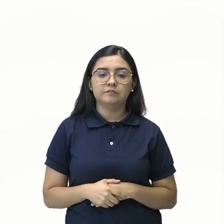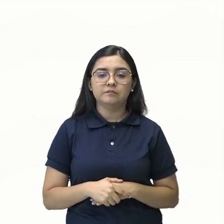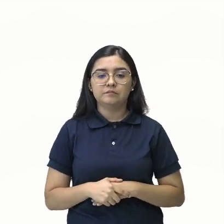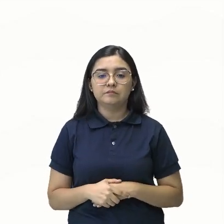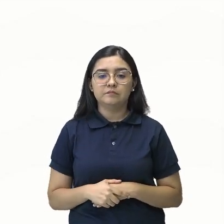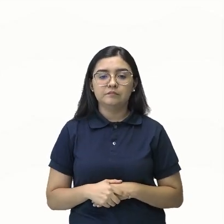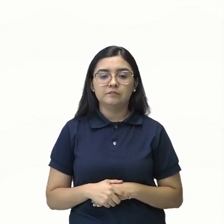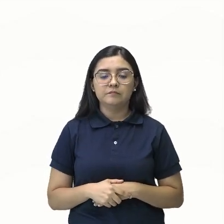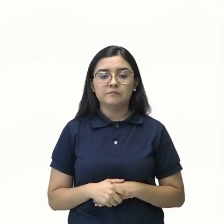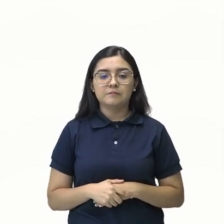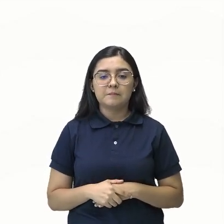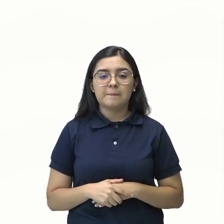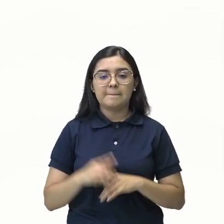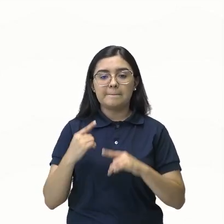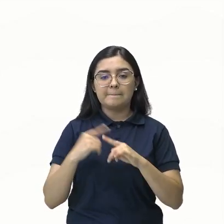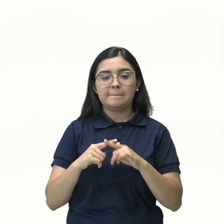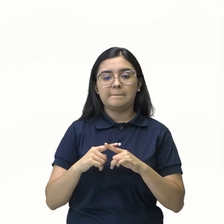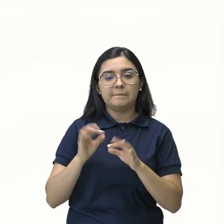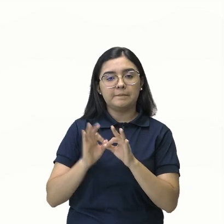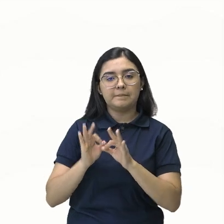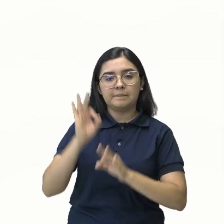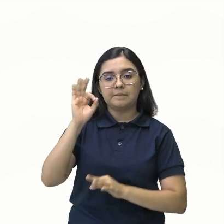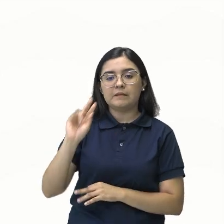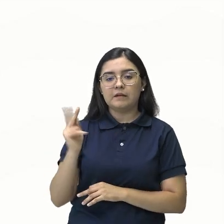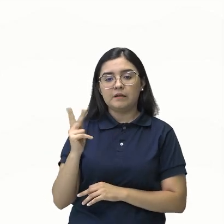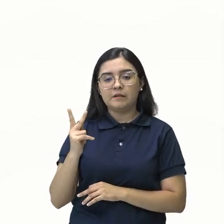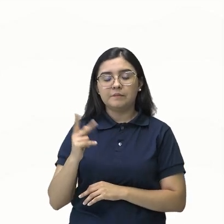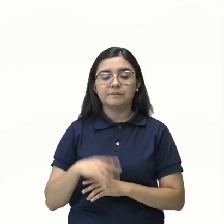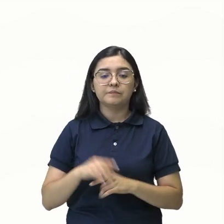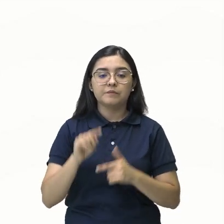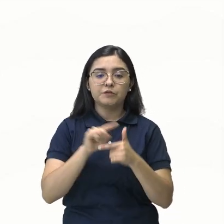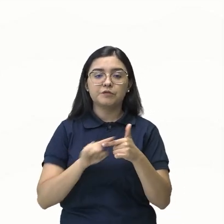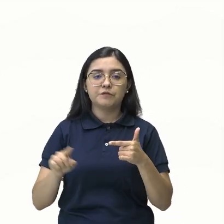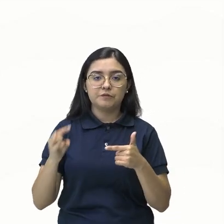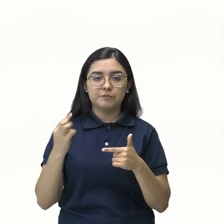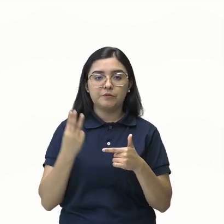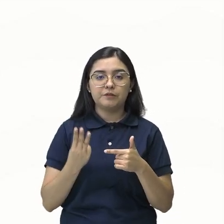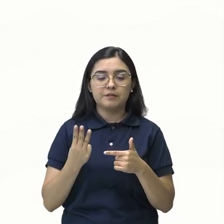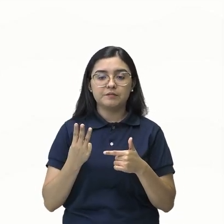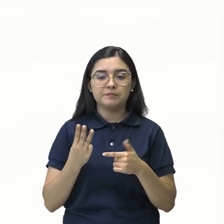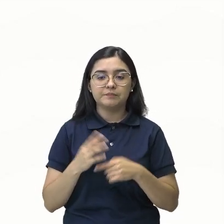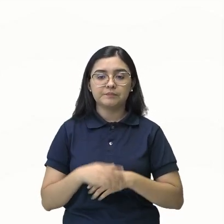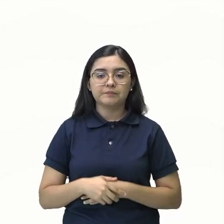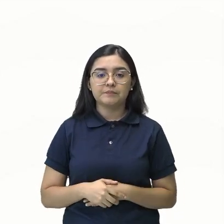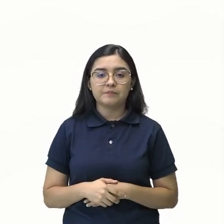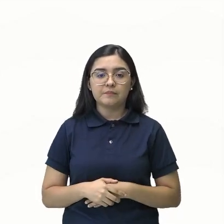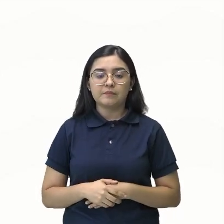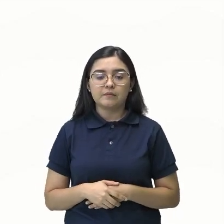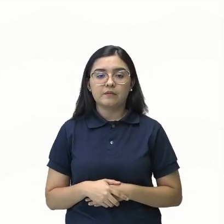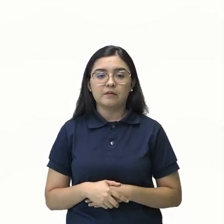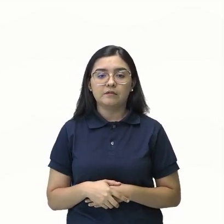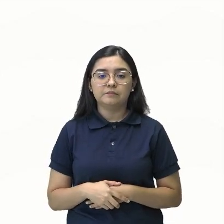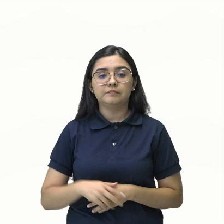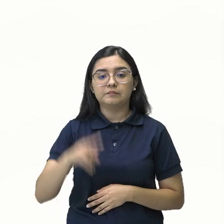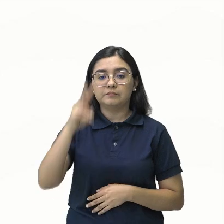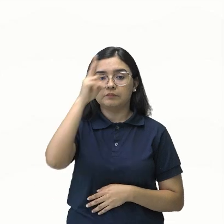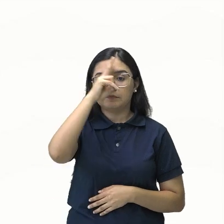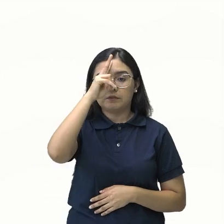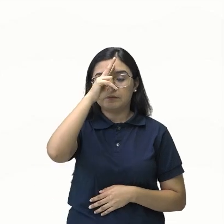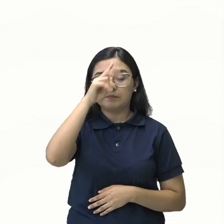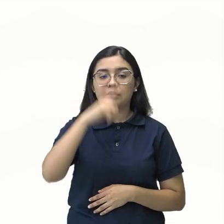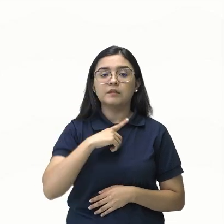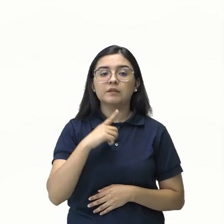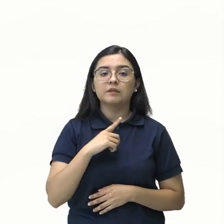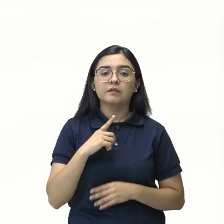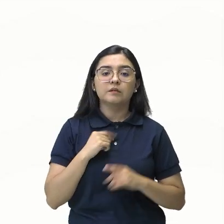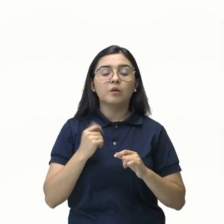retângulo, da base, vezes a altura, isso dividido por 3, tá bom? Lembrando que nós temos,